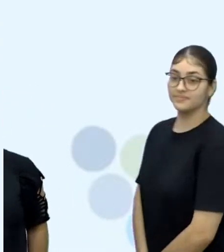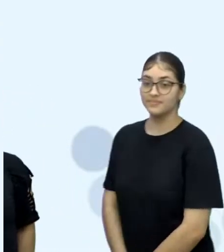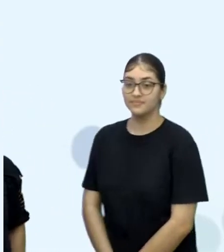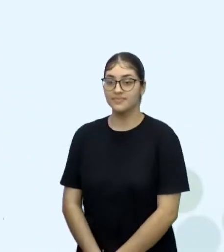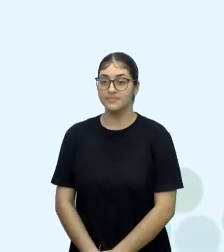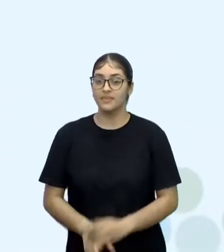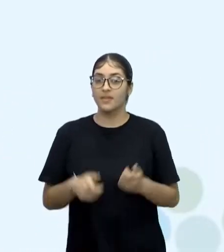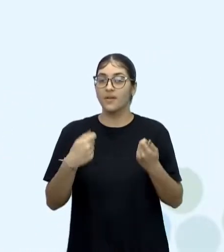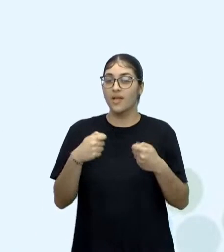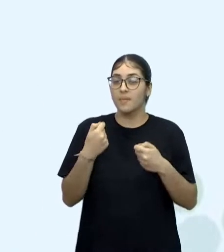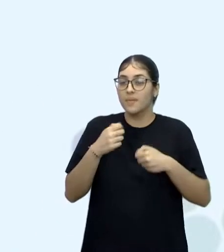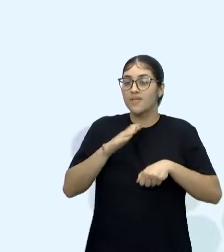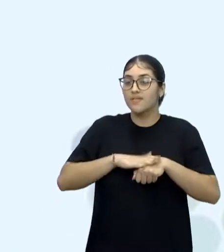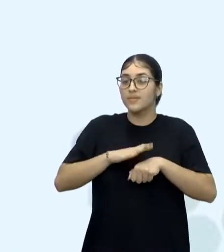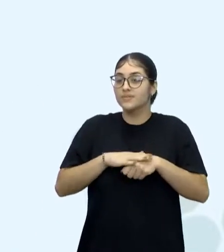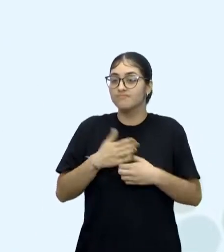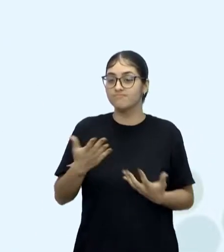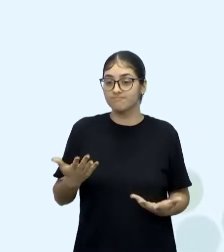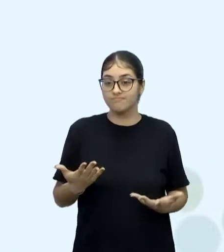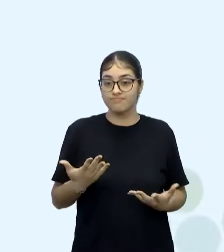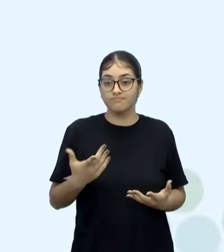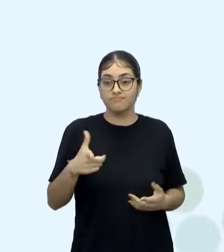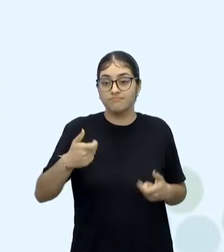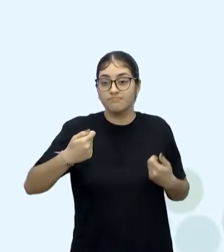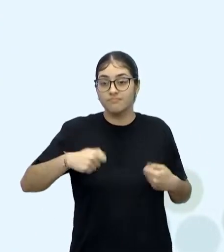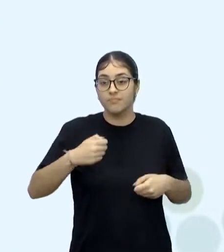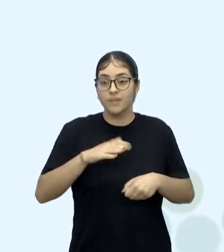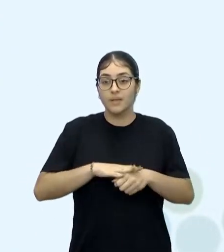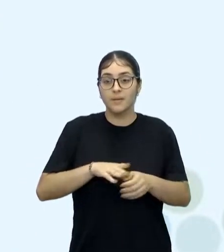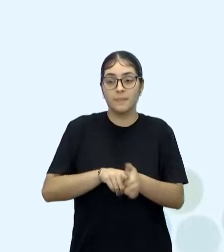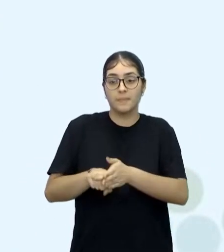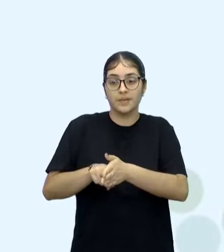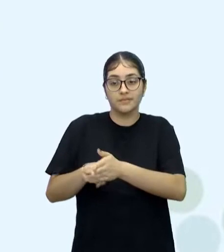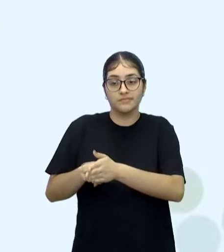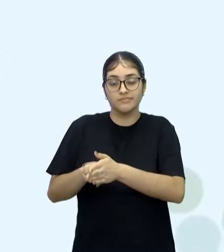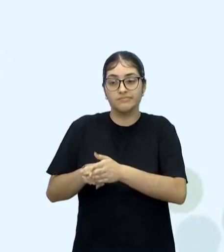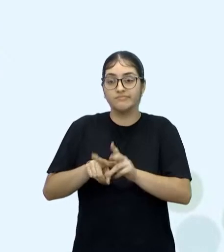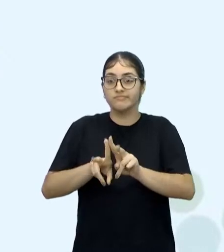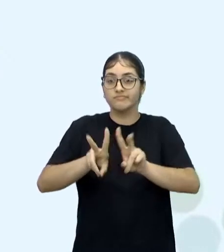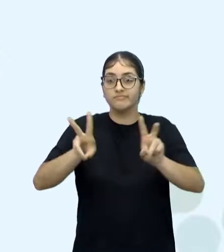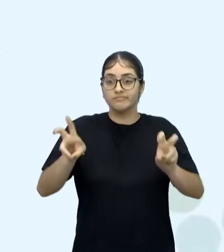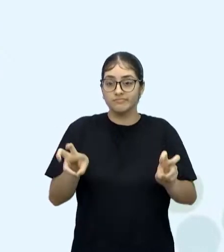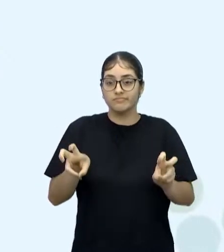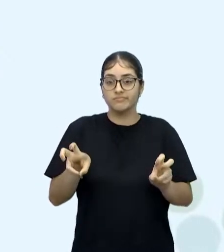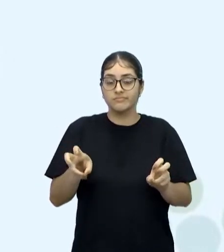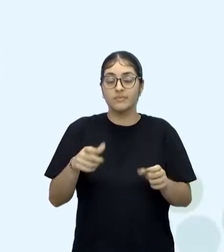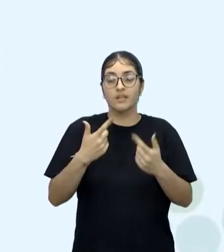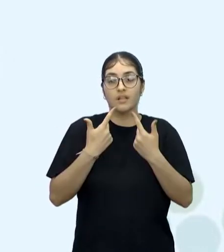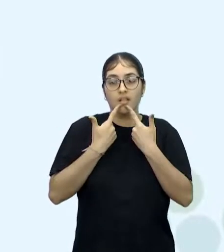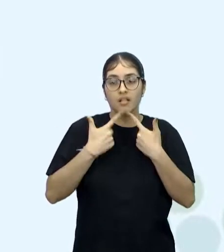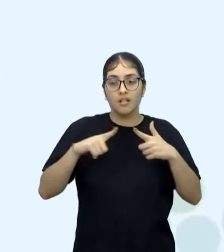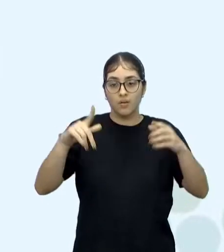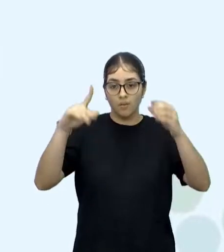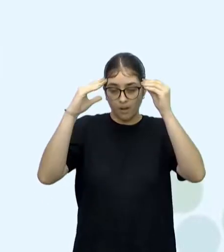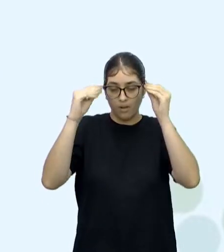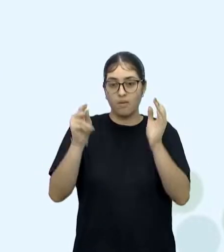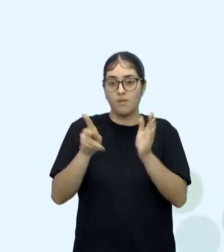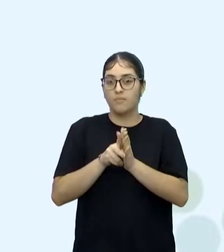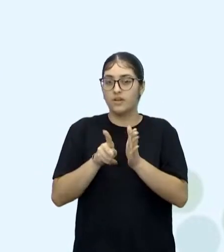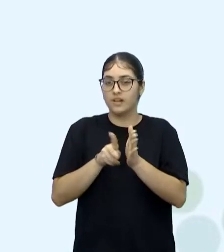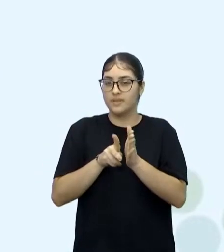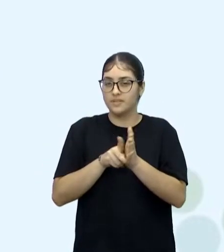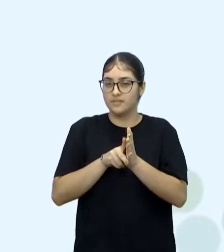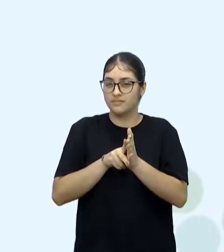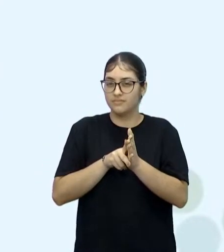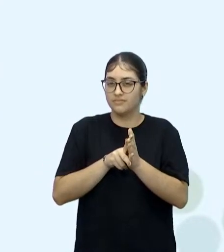atividade que já foi falado para eles, né? Eles devem fazer uma pesquisa sobre linguagens de programação e